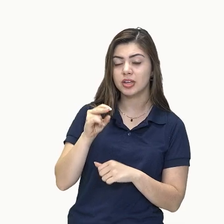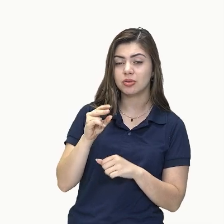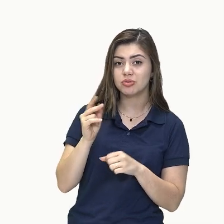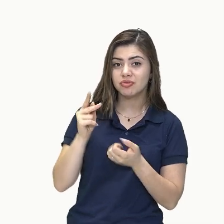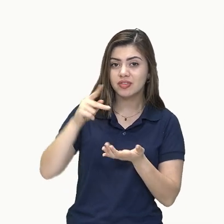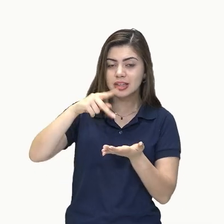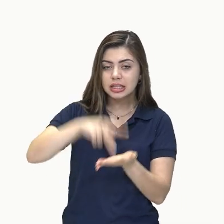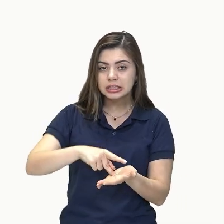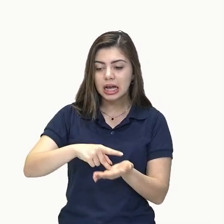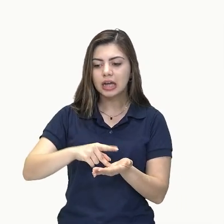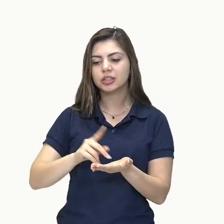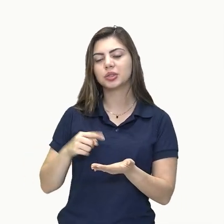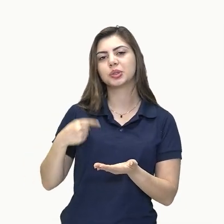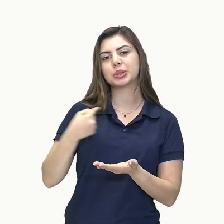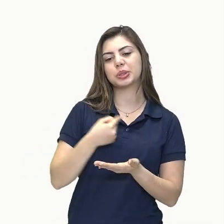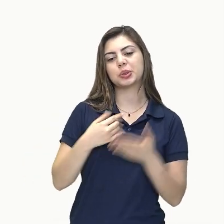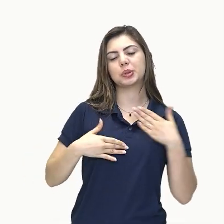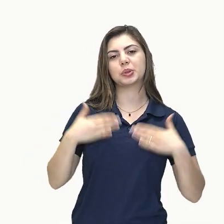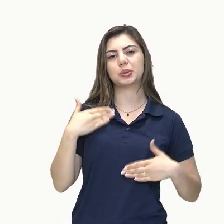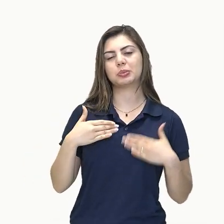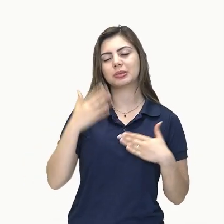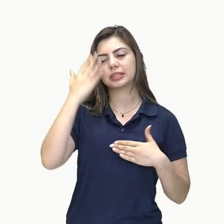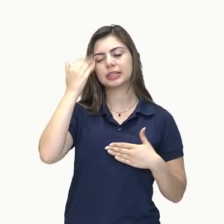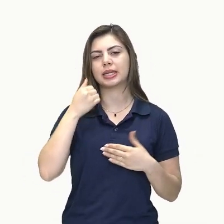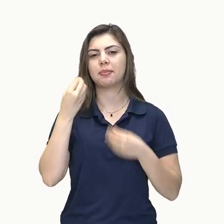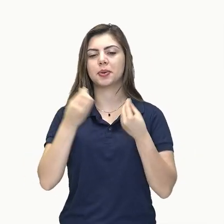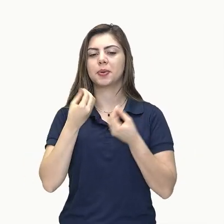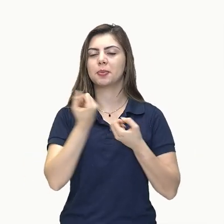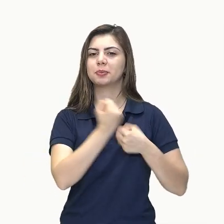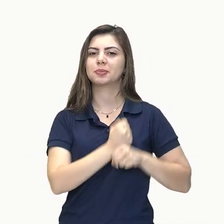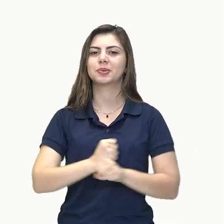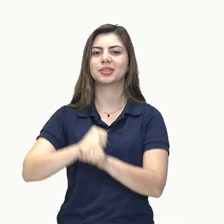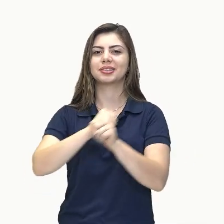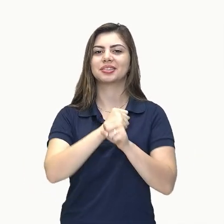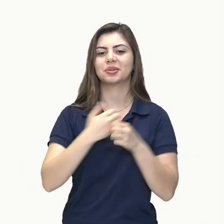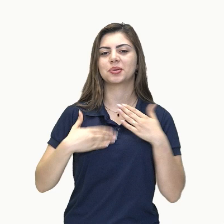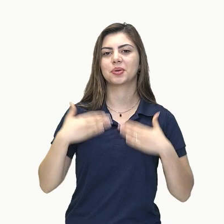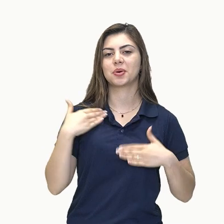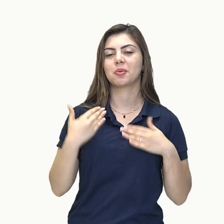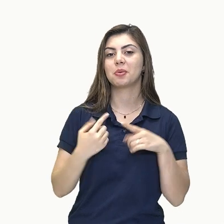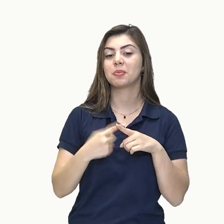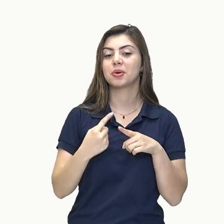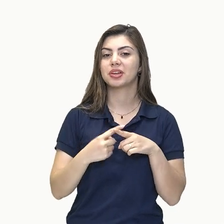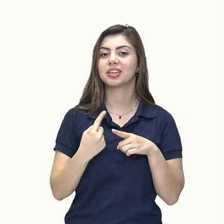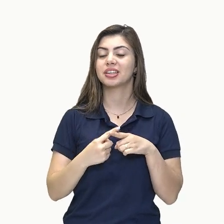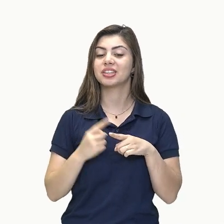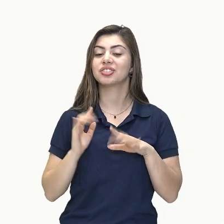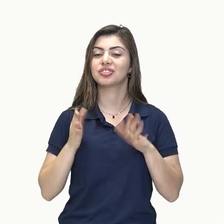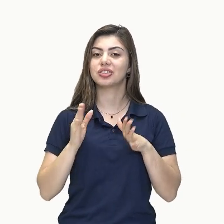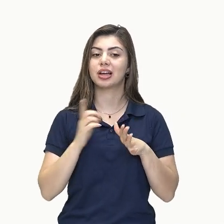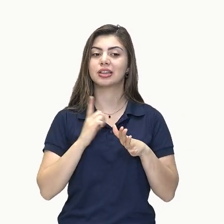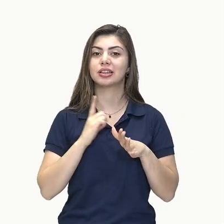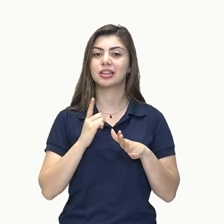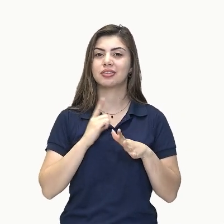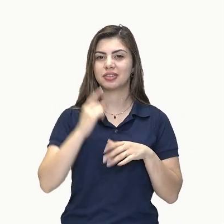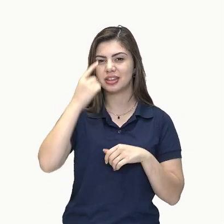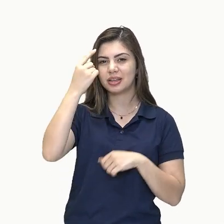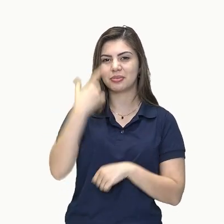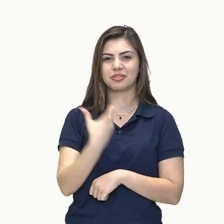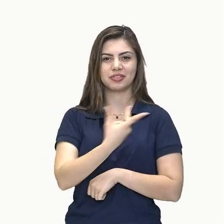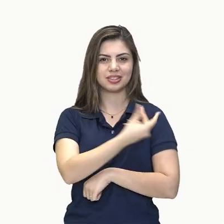estar preparado para nos proteger aí com a presença já desses anticorpos produzidos durante o processo